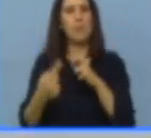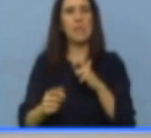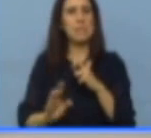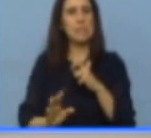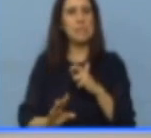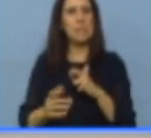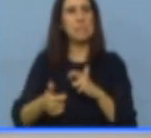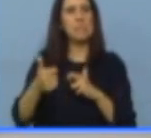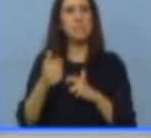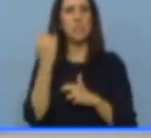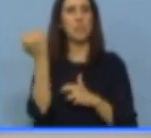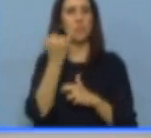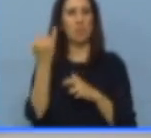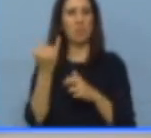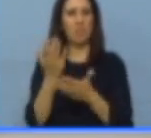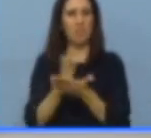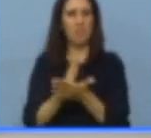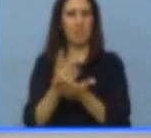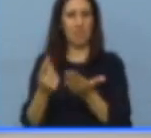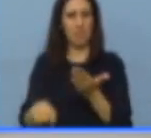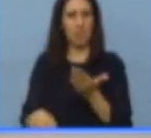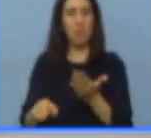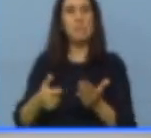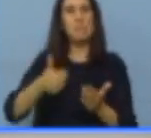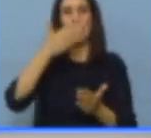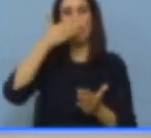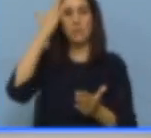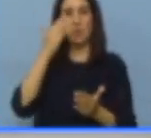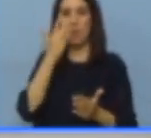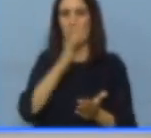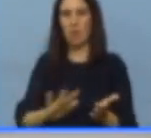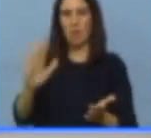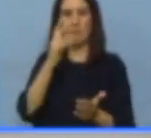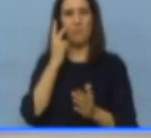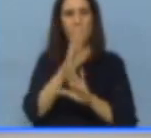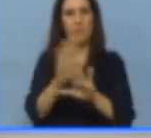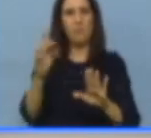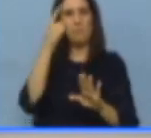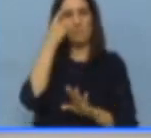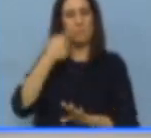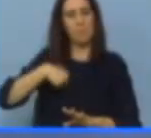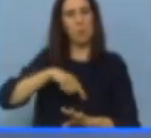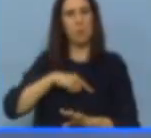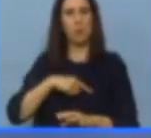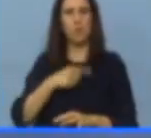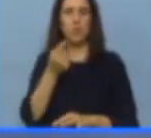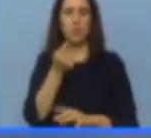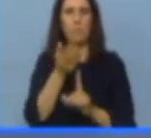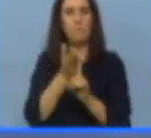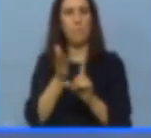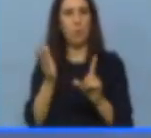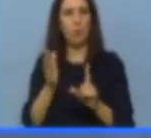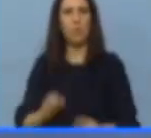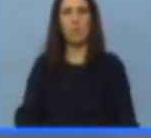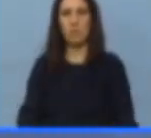de tensão institucional, em que, sobretudo os mais velhos que vivem na África, acham que nós estamos a ficar um bocadinho fora do